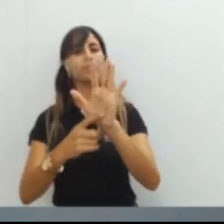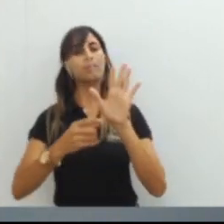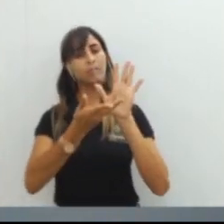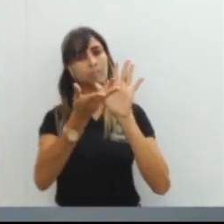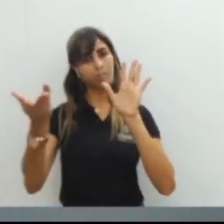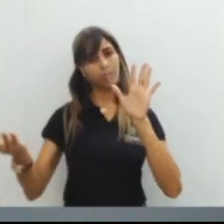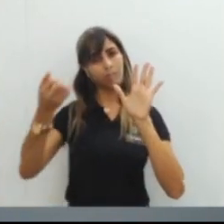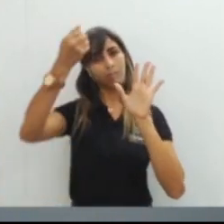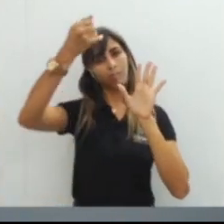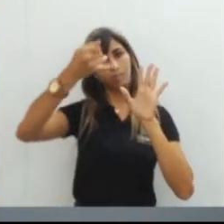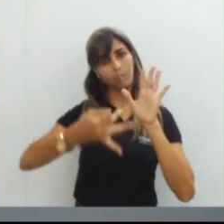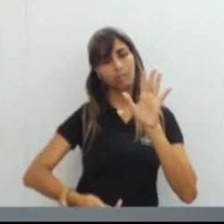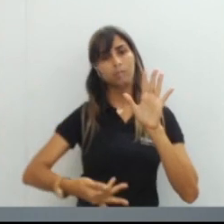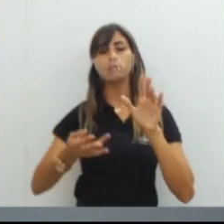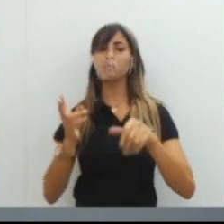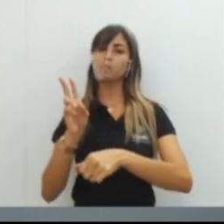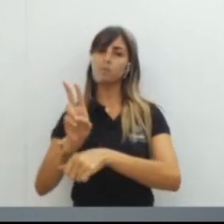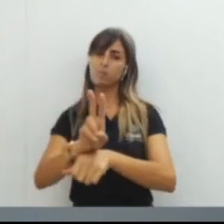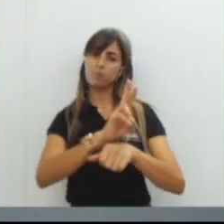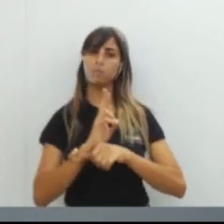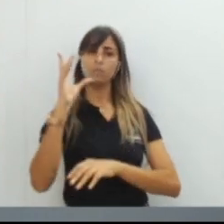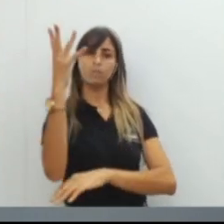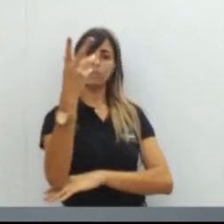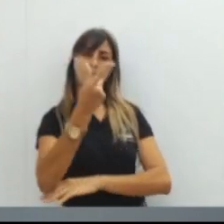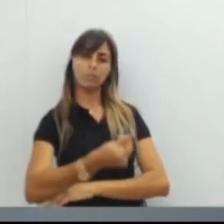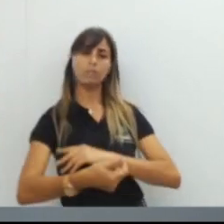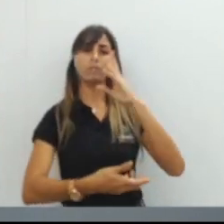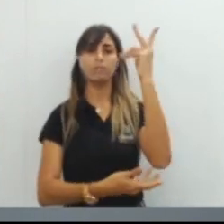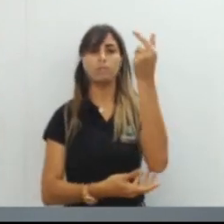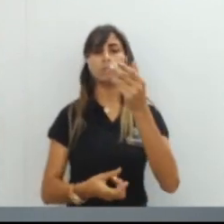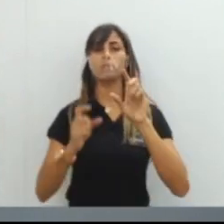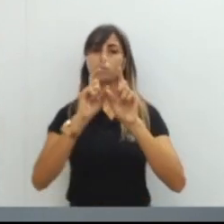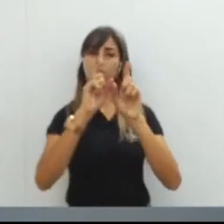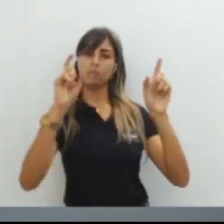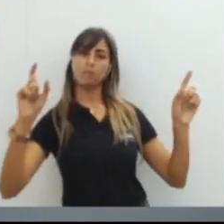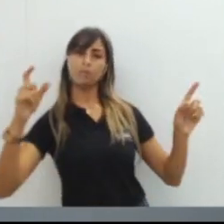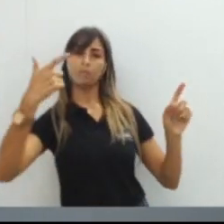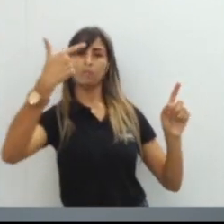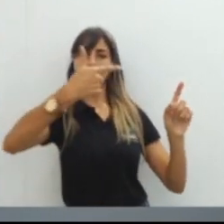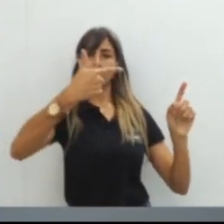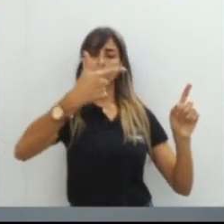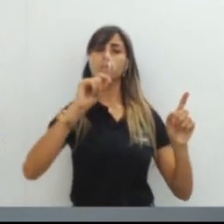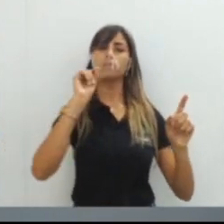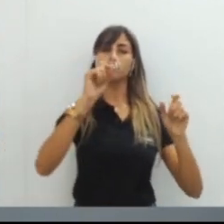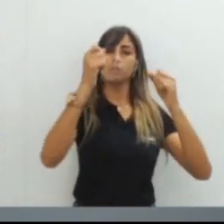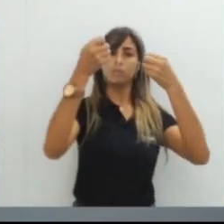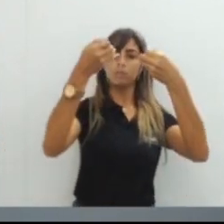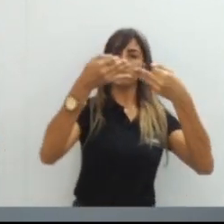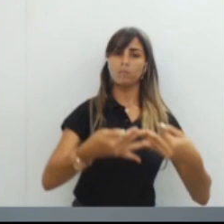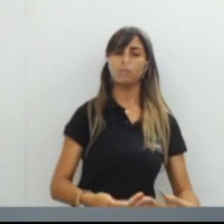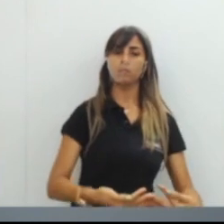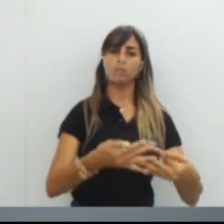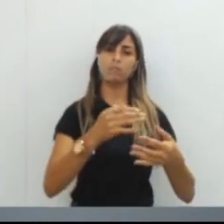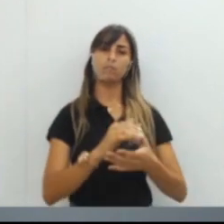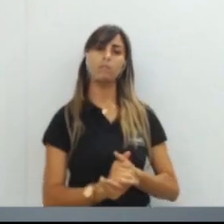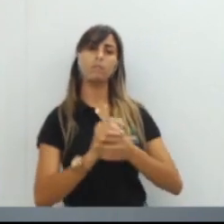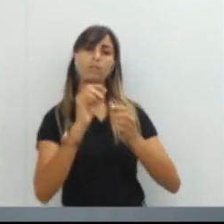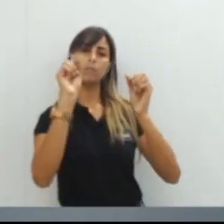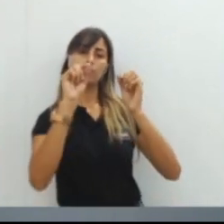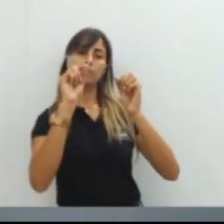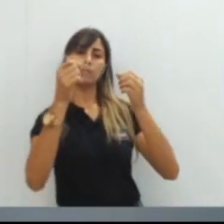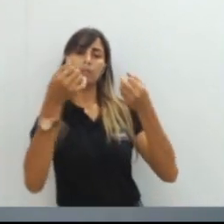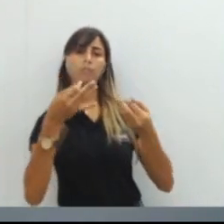a definição de conservação da natureza no artigo 2º. O que ela fala? O que ela define